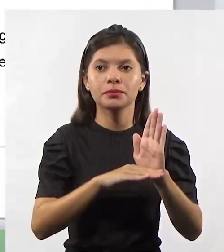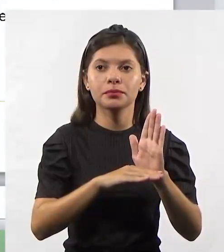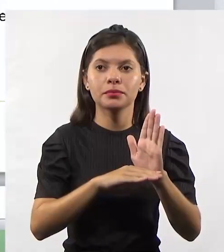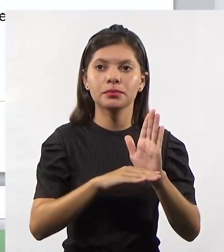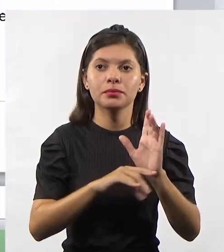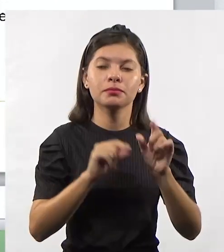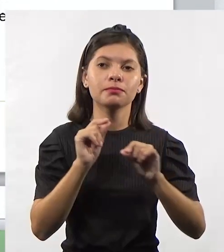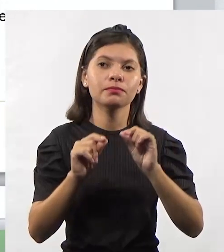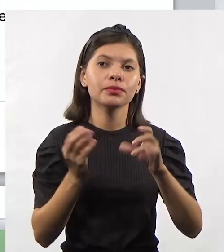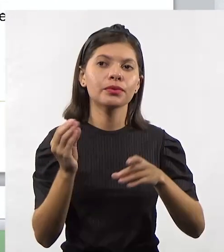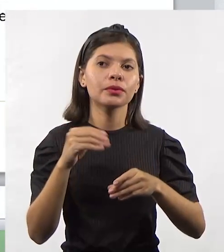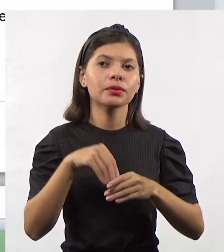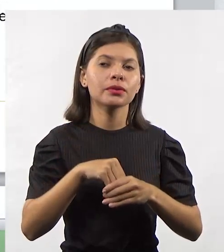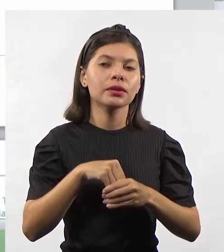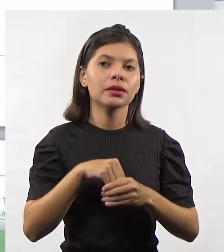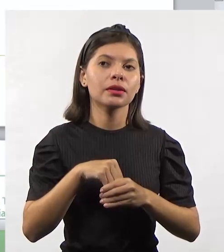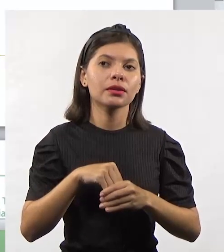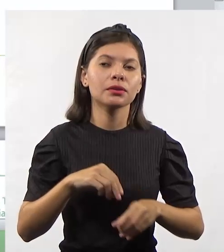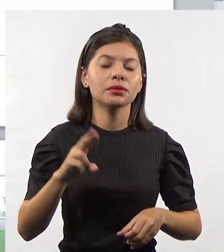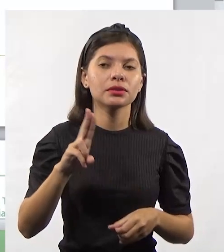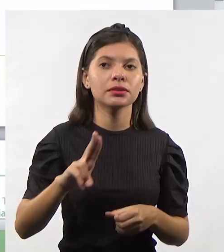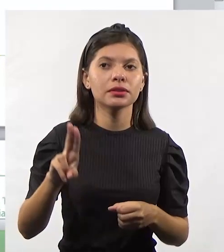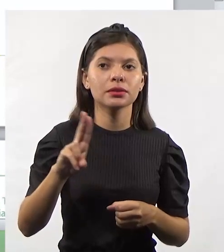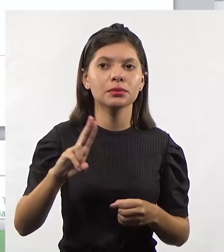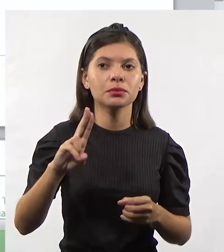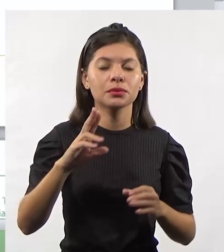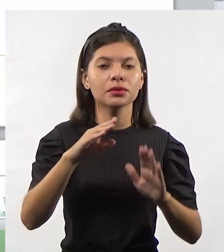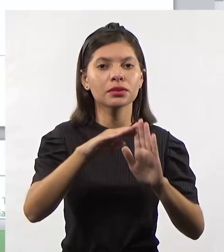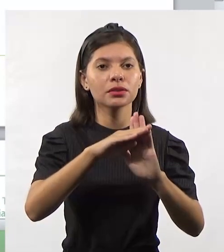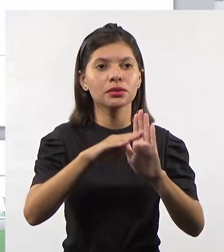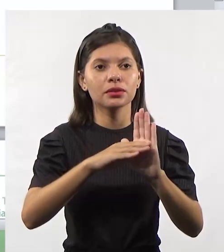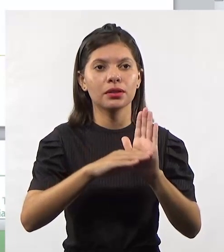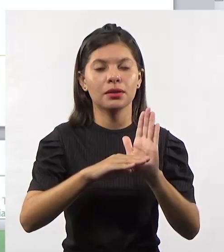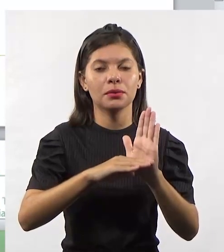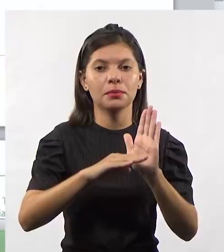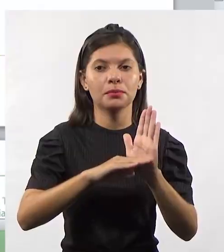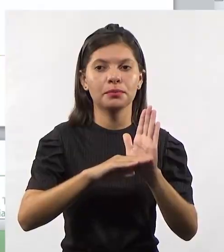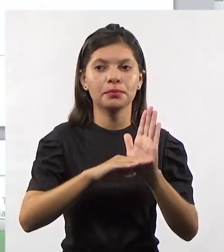Então deixa eu só colocar aqui utilizaremos o questionário